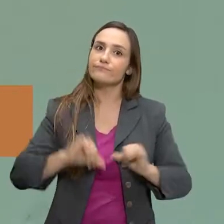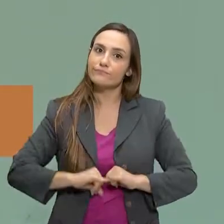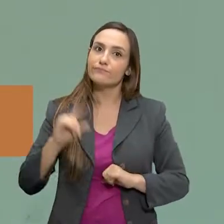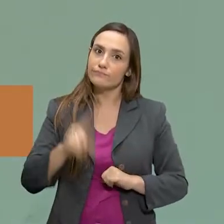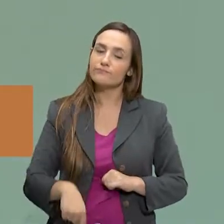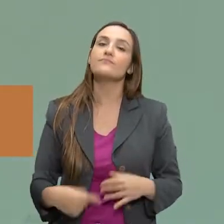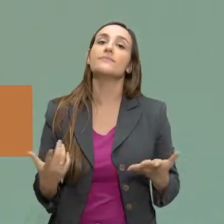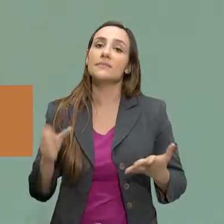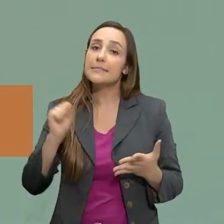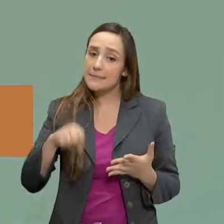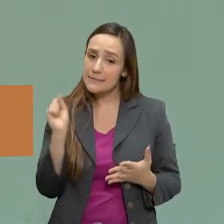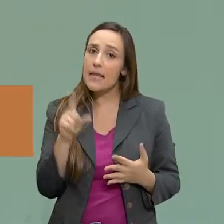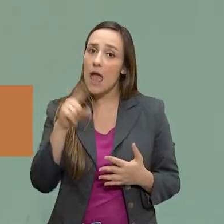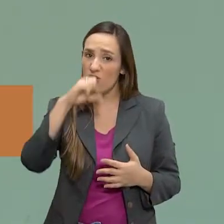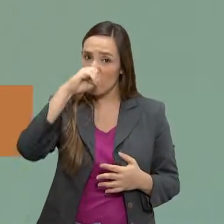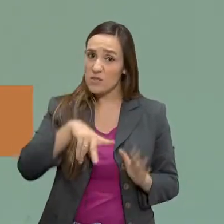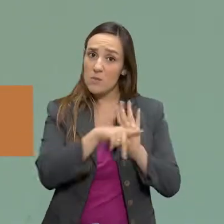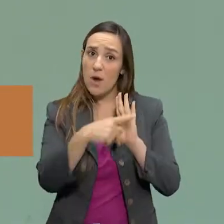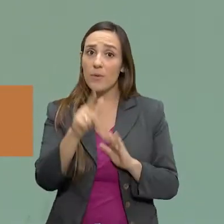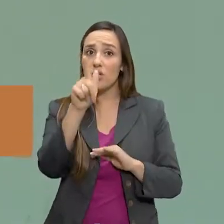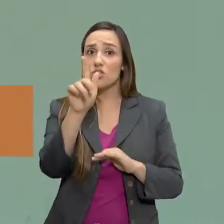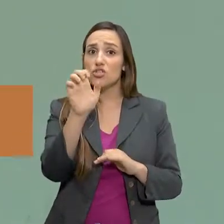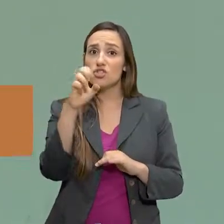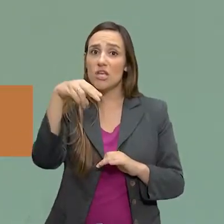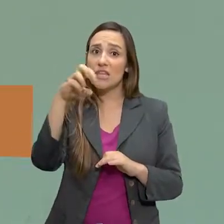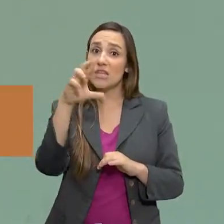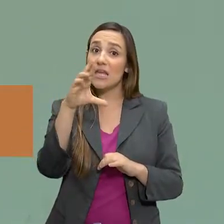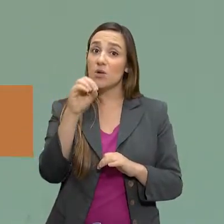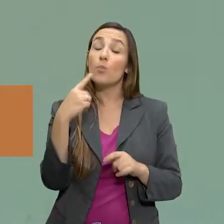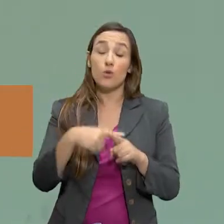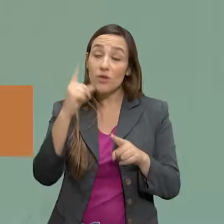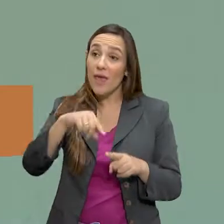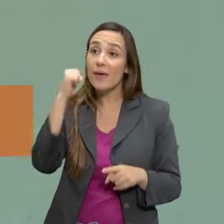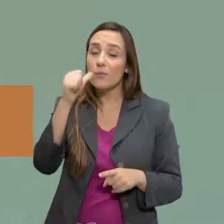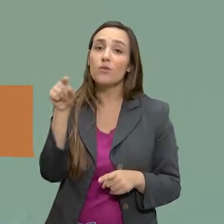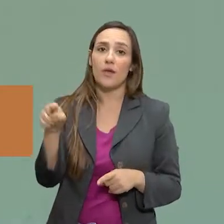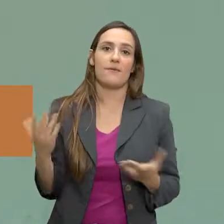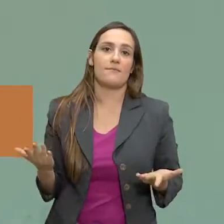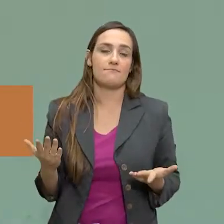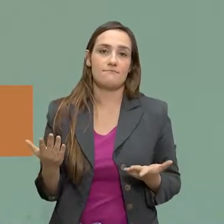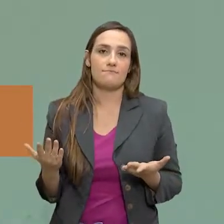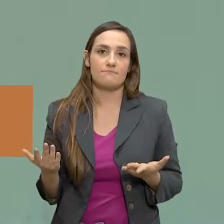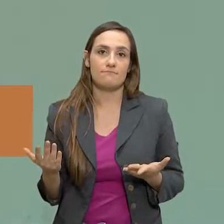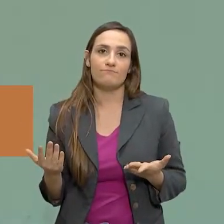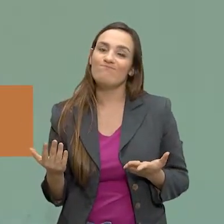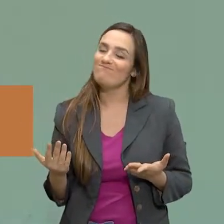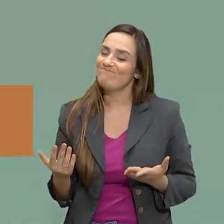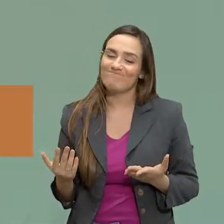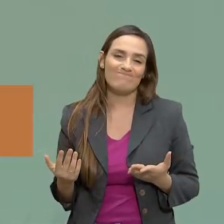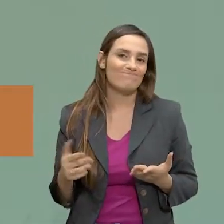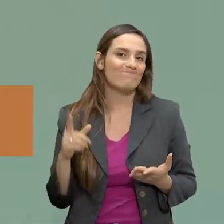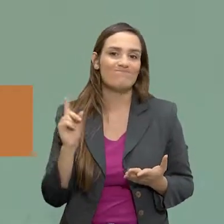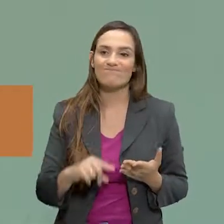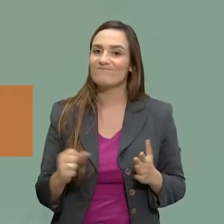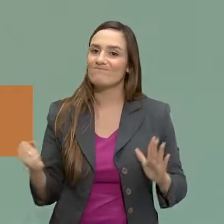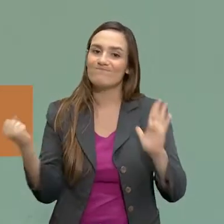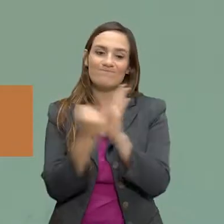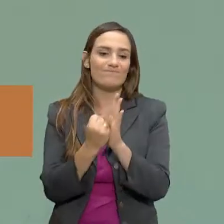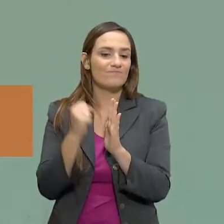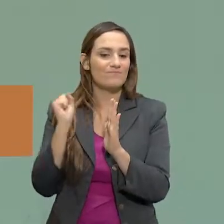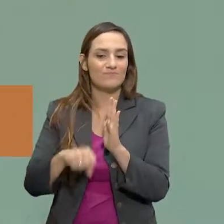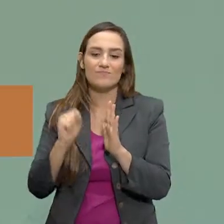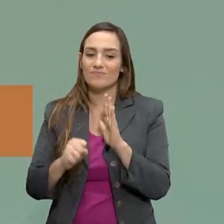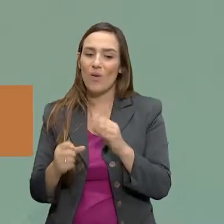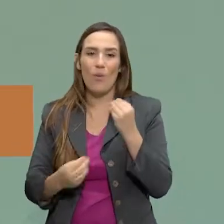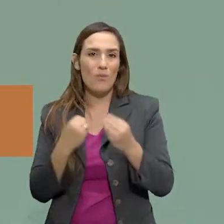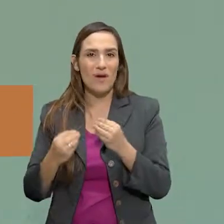Como mulheres. É, sim, uma violência de gênero, a gente não pode desassociar disso. E como todas as outras violências de gênero, como eu disse anteriormente,